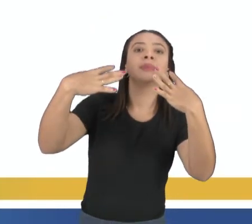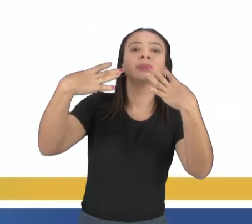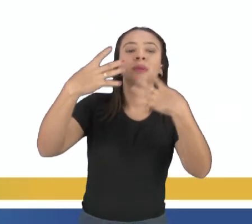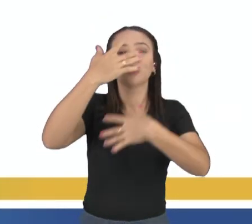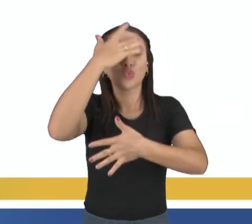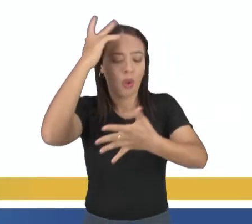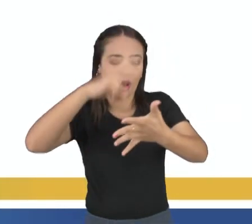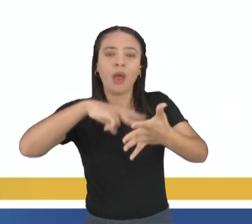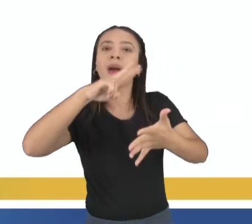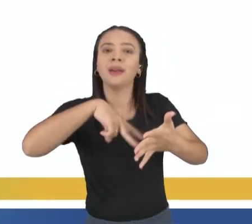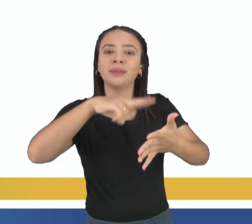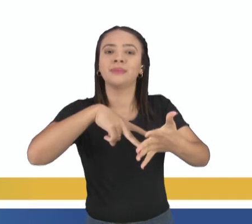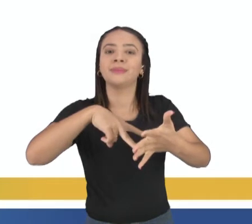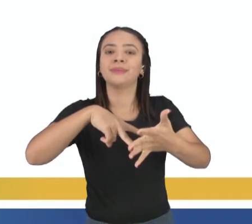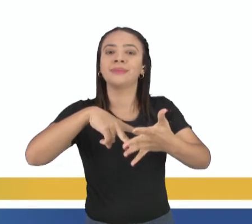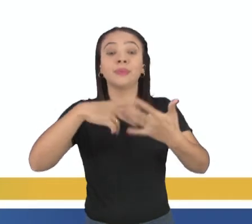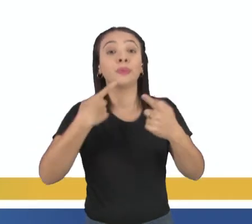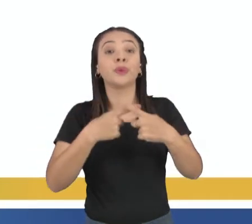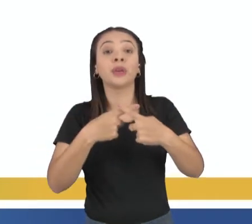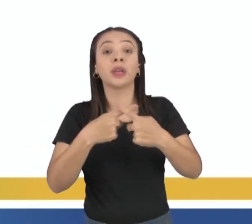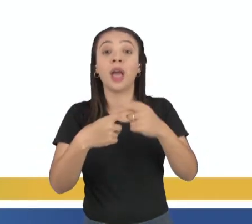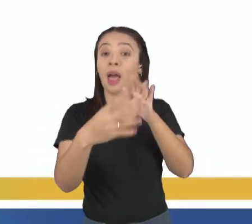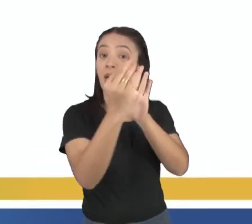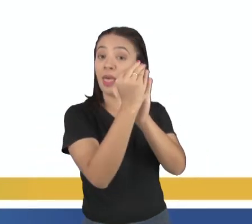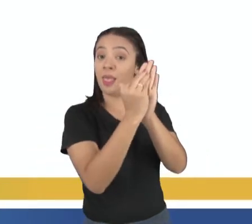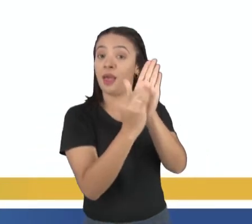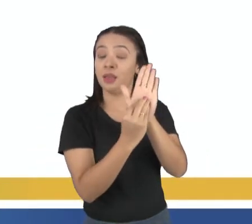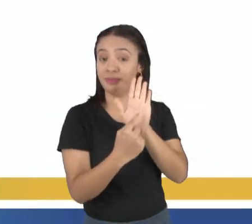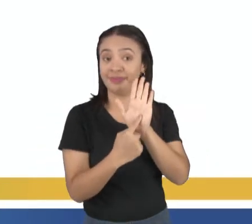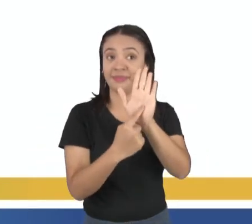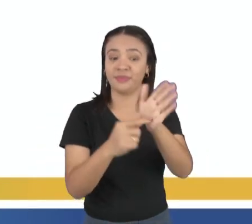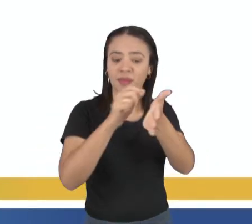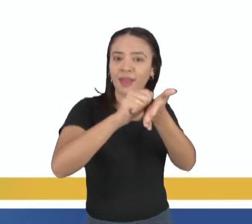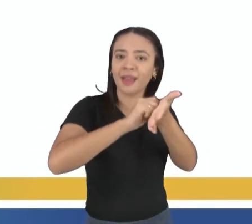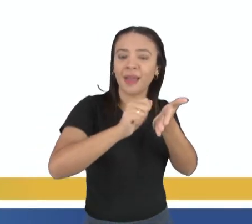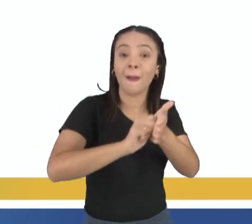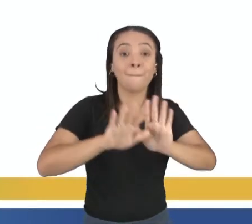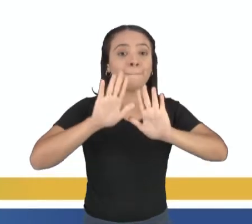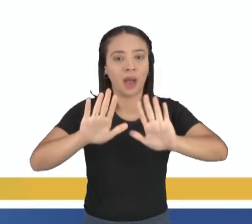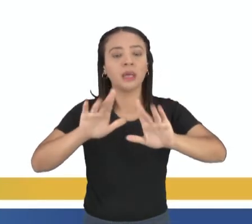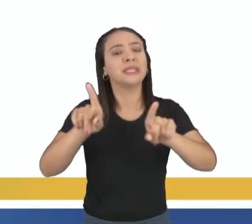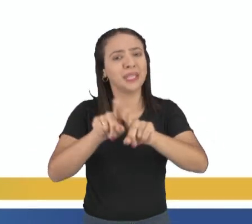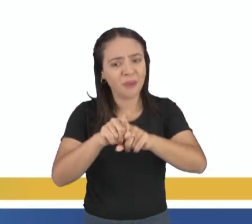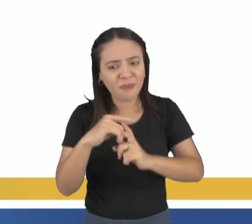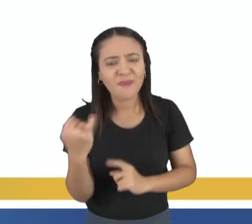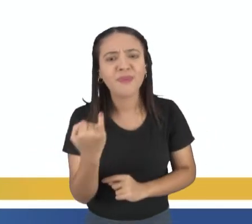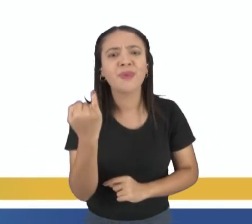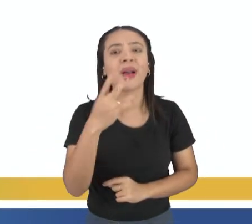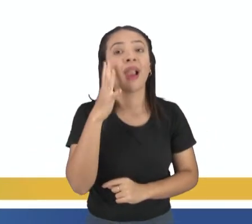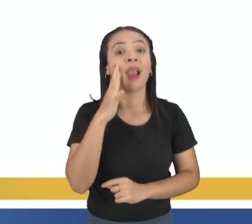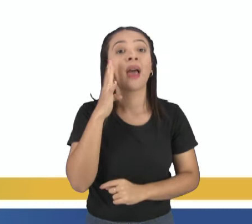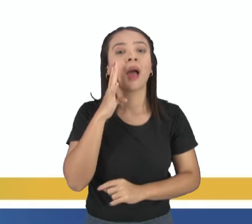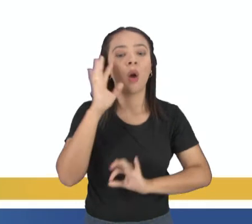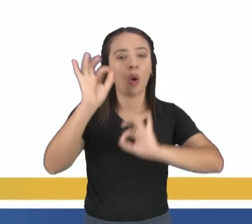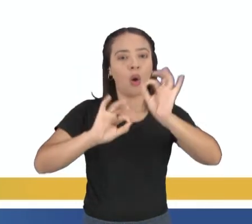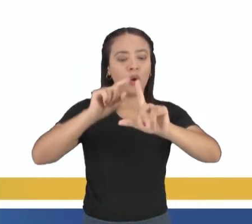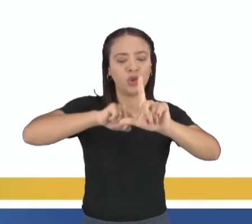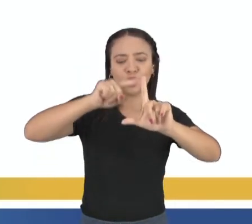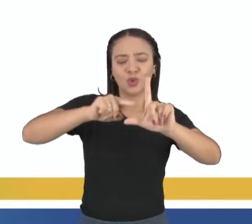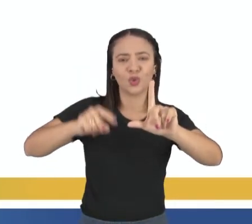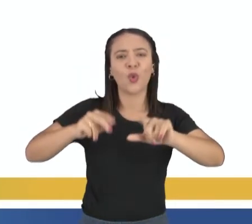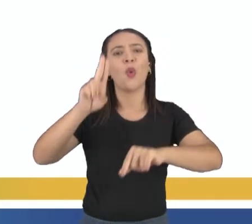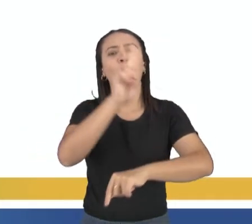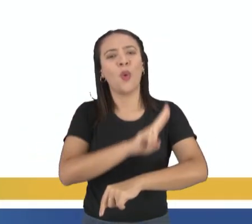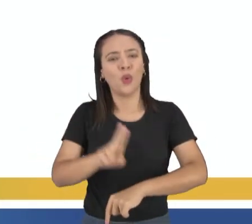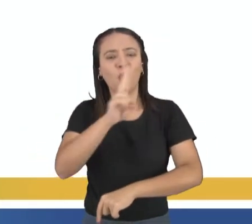para o leitor. Aqui eu estou colocando os dados escritos mesmo, mas é interessante que eu represente num gráfico de preferência colorido,